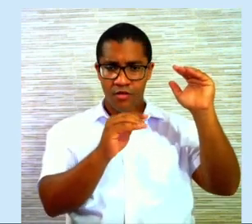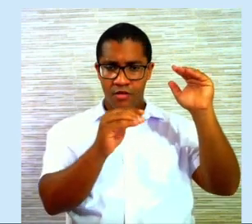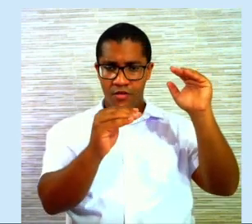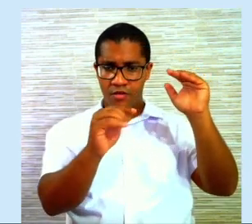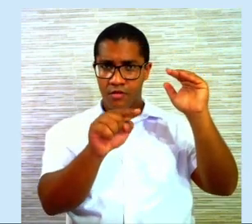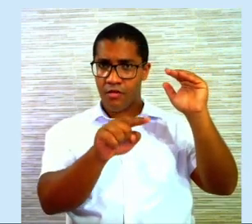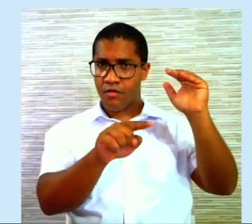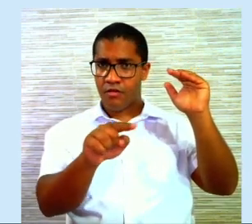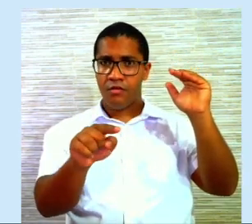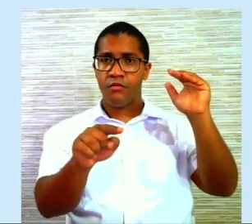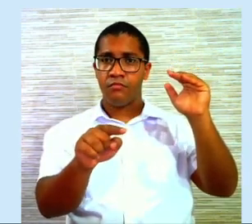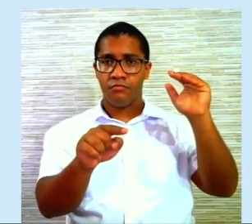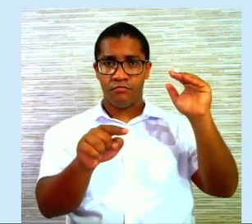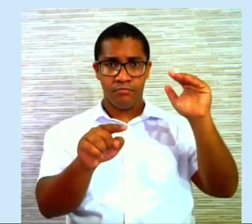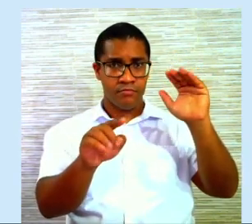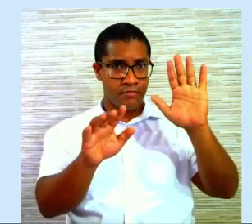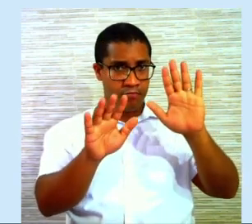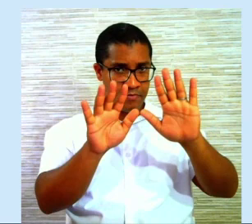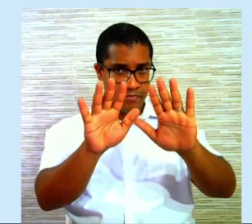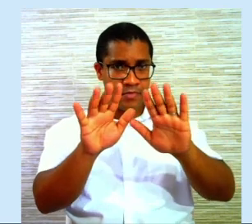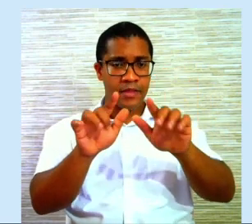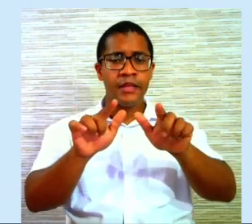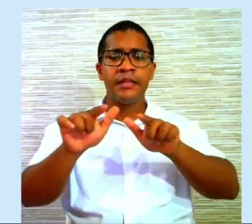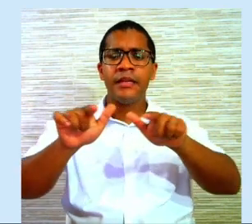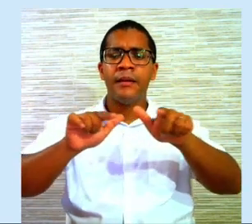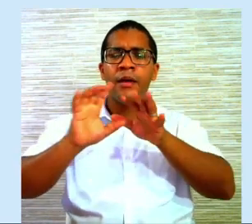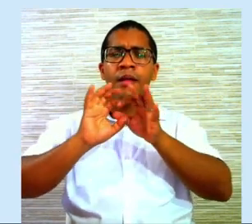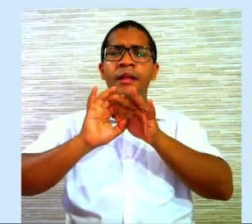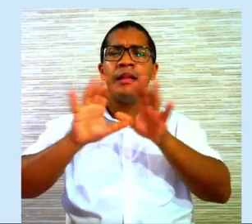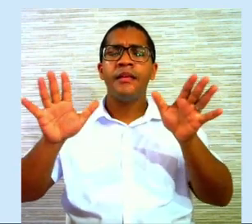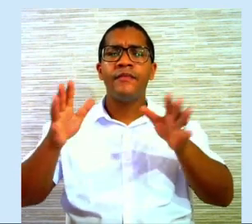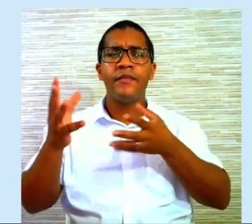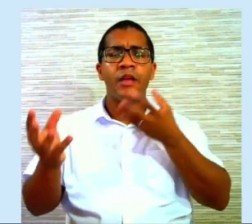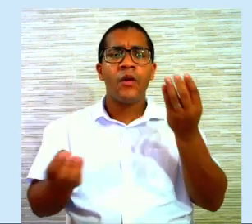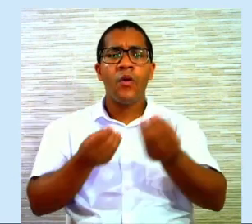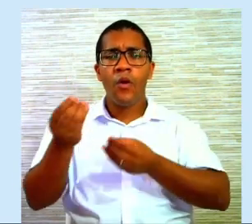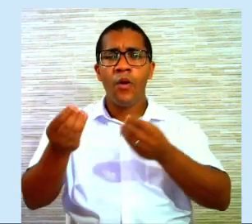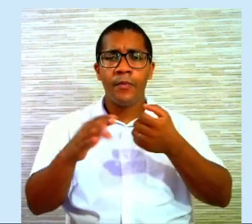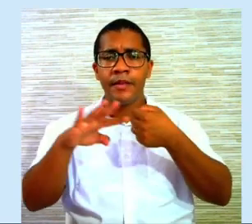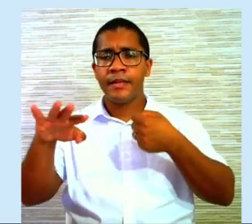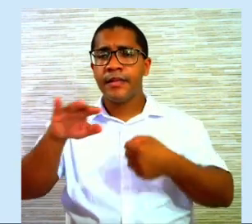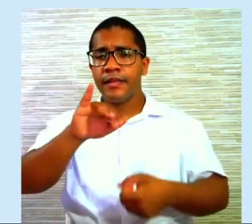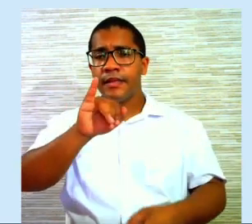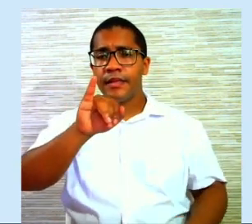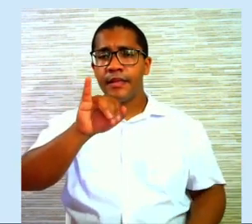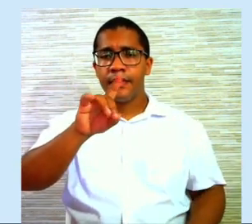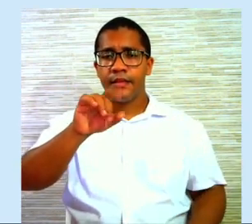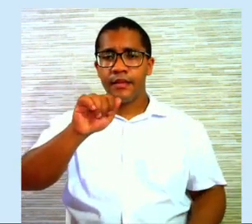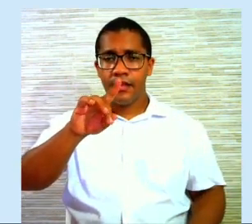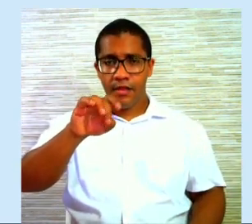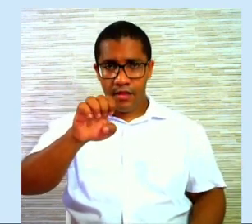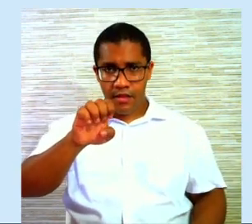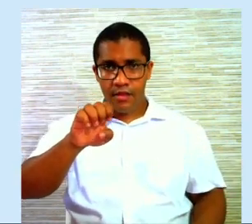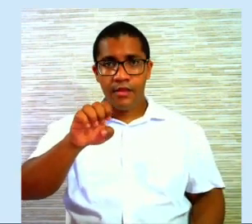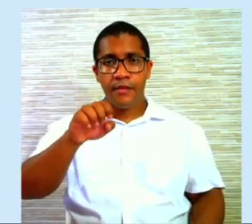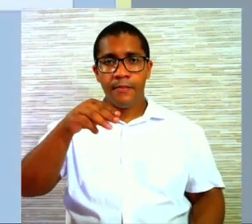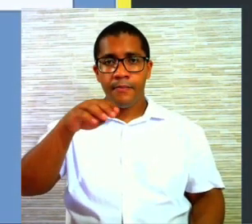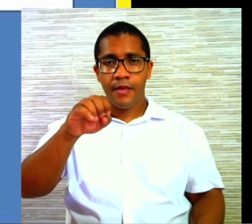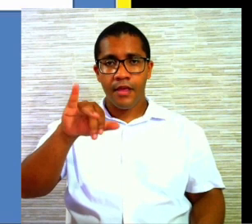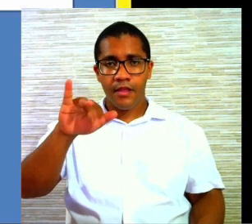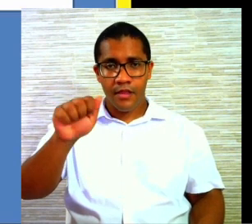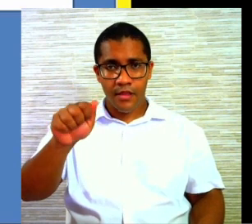agora analisar a escravidão, o trabalho livre durante a Idade Média. Analisa aí na tela.